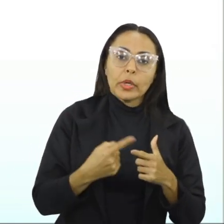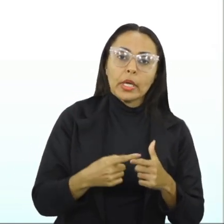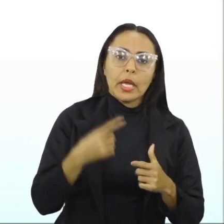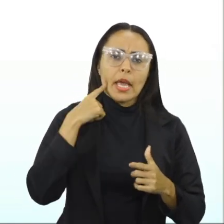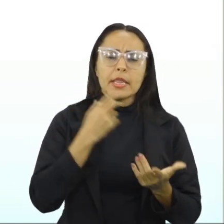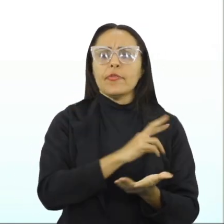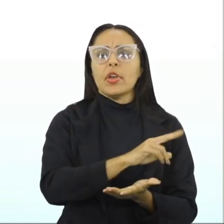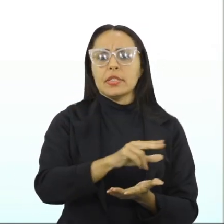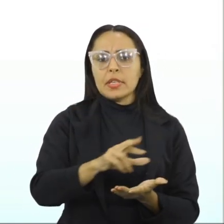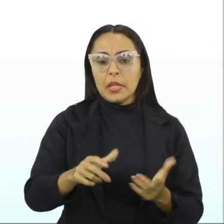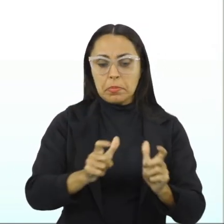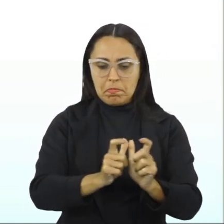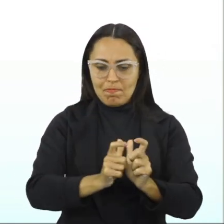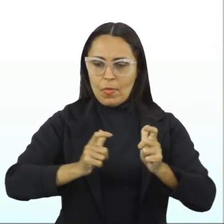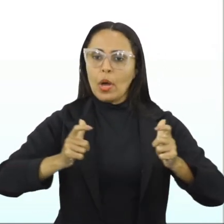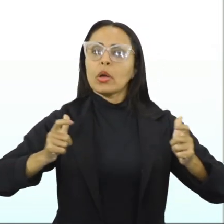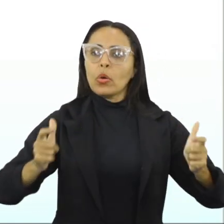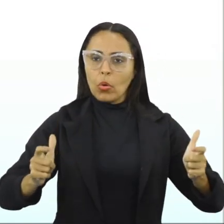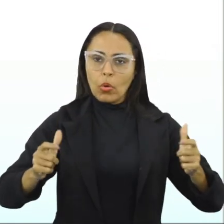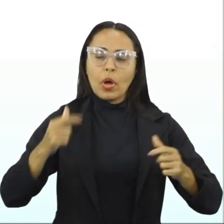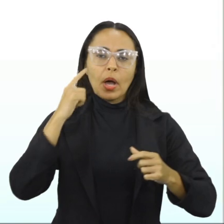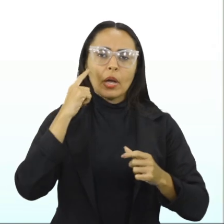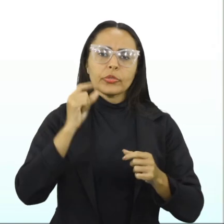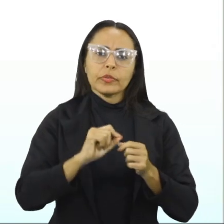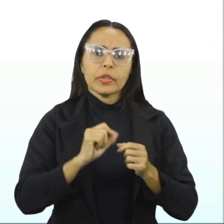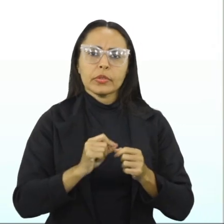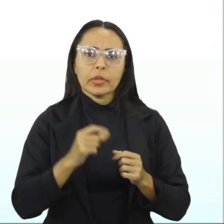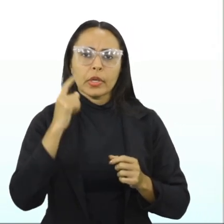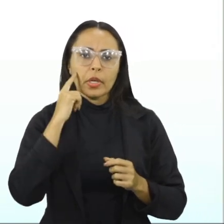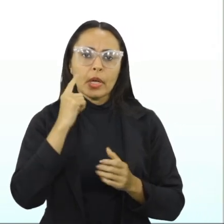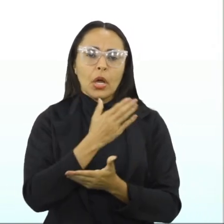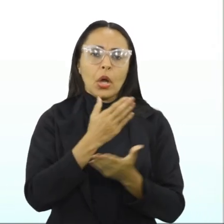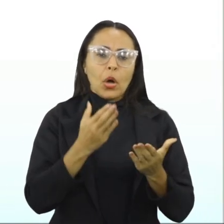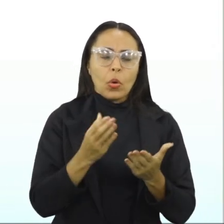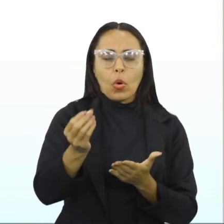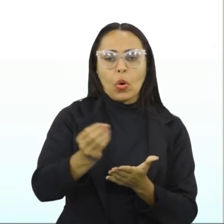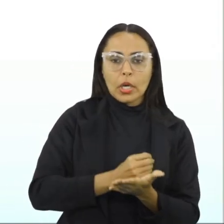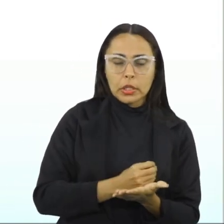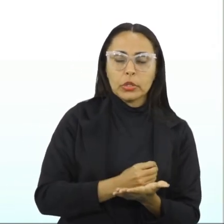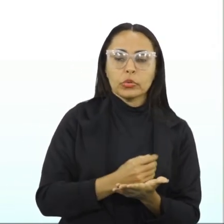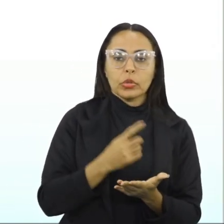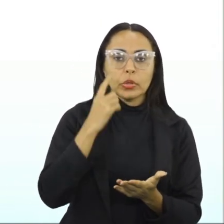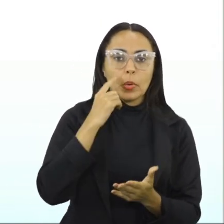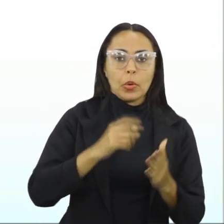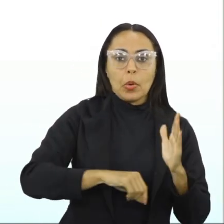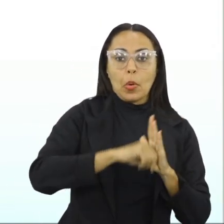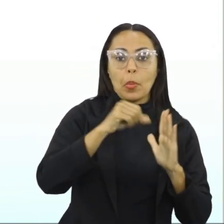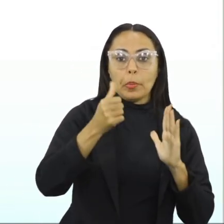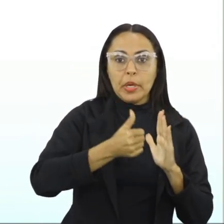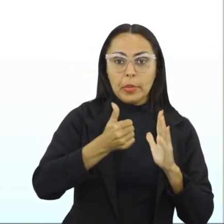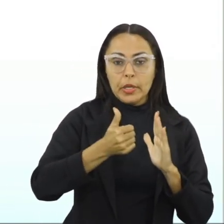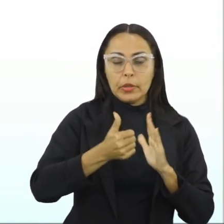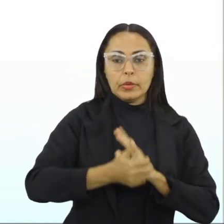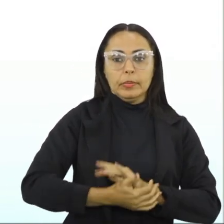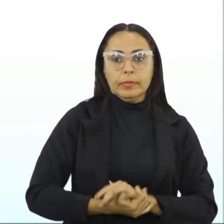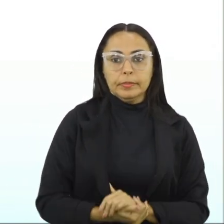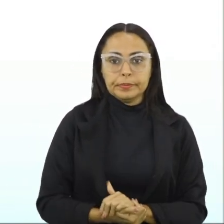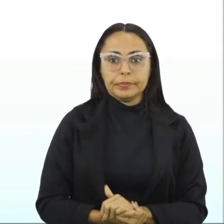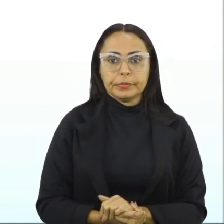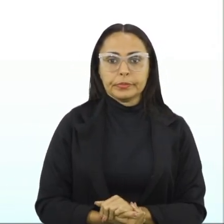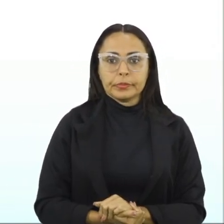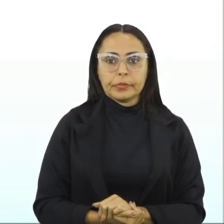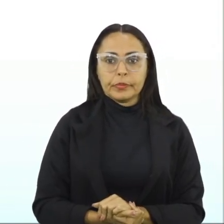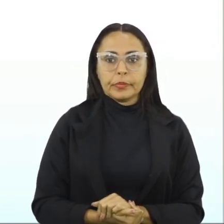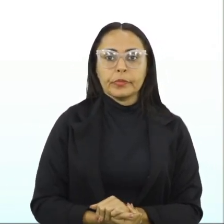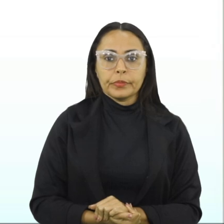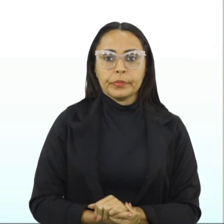têm uma diversidade maior. A gente faz assim, ó, compostos orgânicos, viu, menino? O primeiro, vocês vão dizer